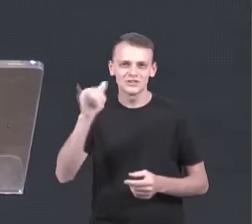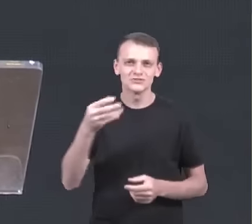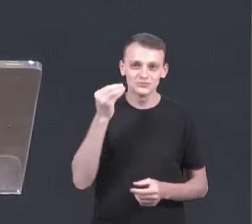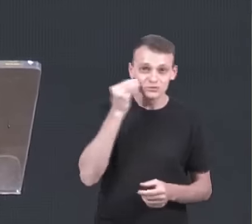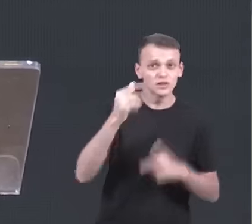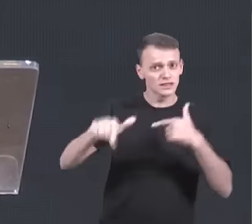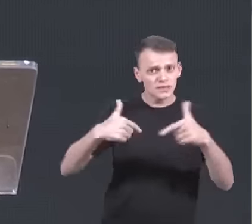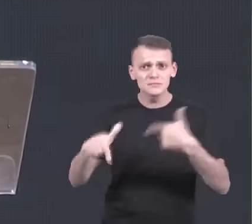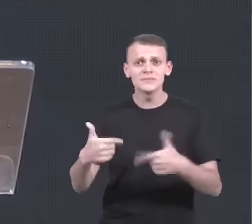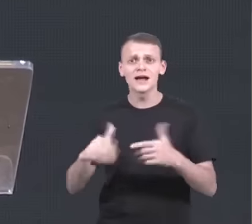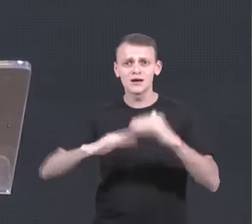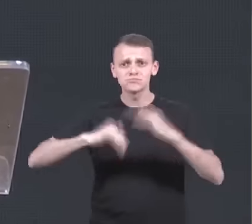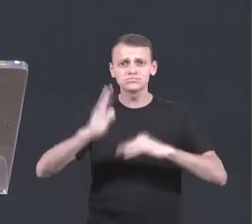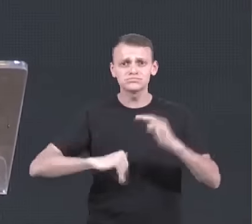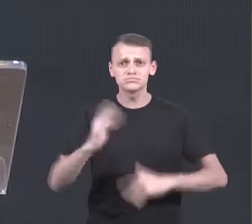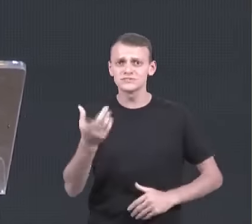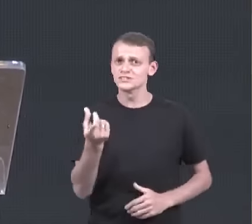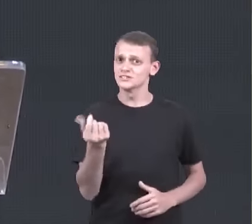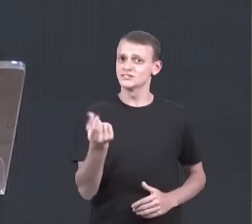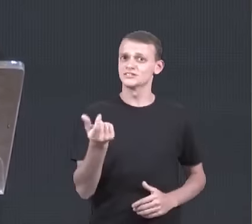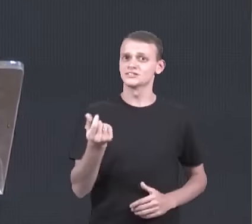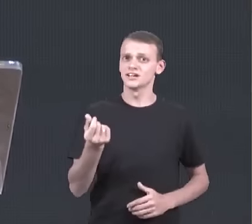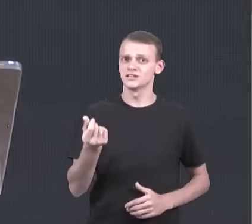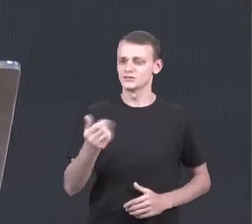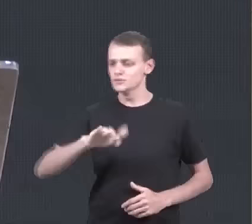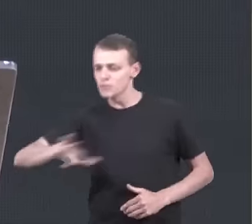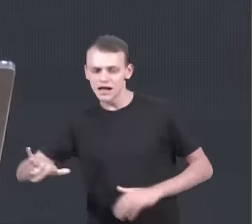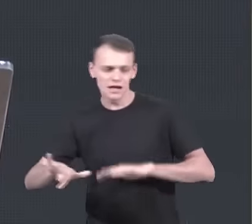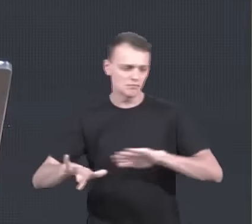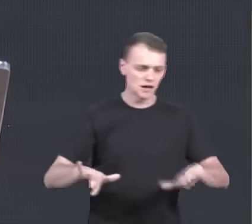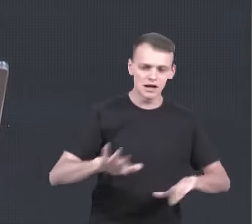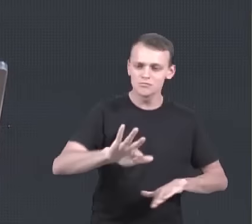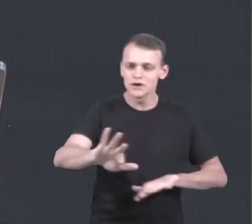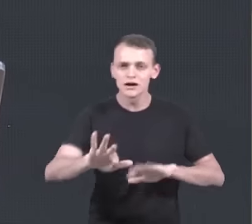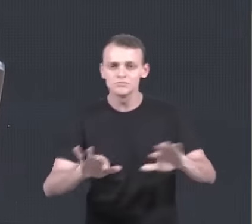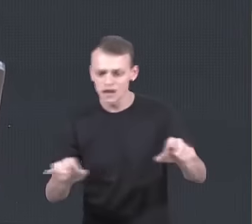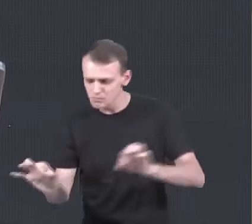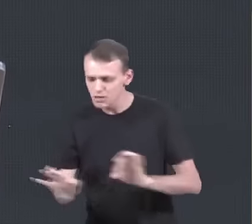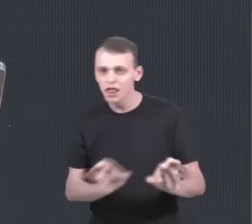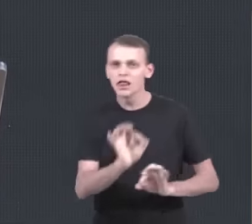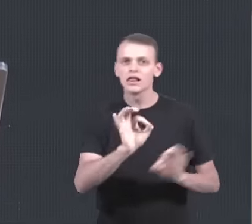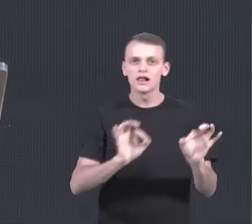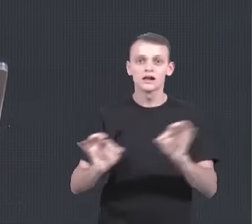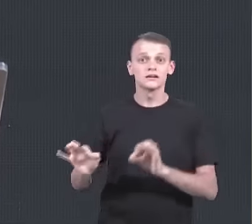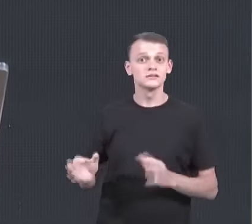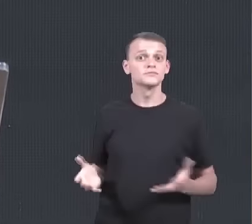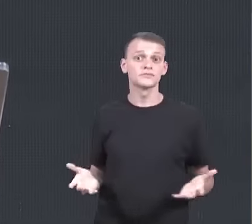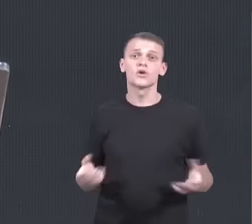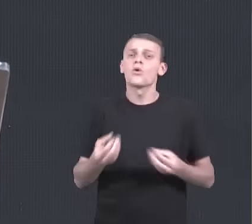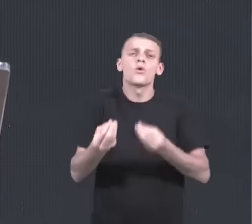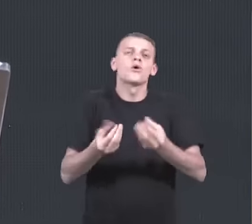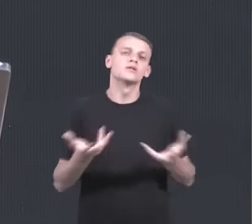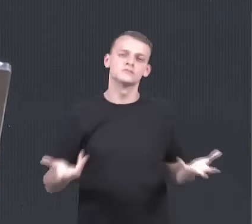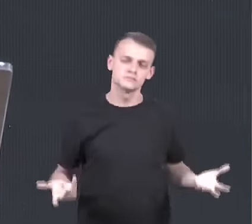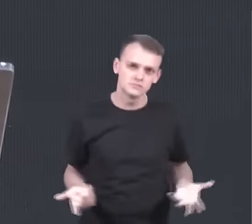Jesus não sabia que Judas tinha um problema com dinheiro? É óbvio que sabia. Será